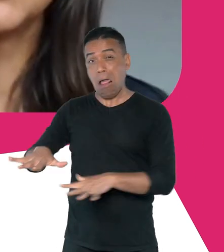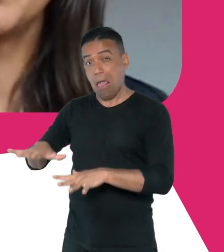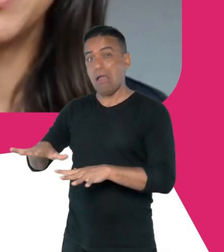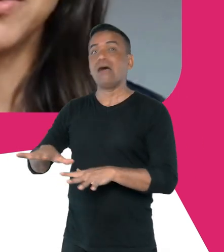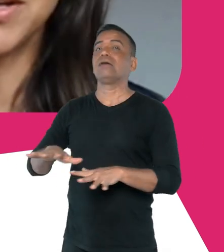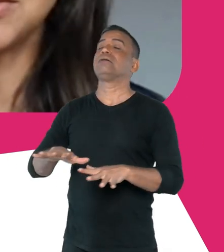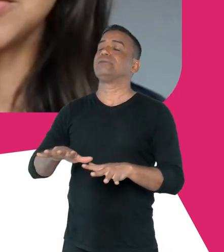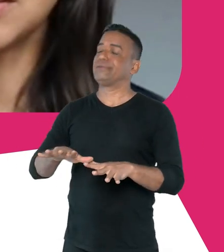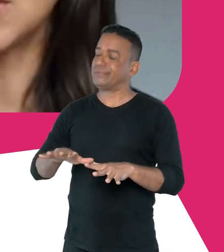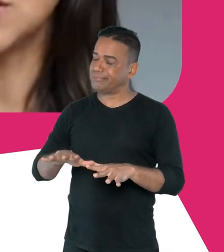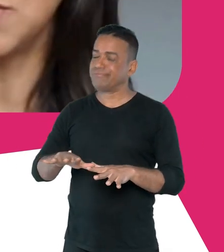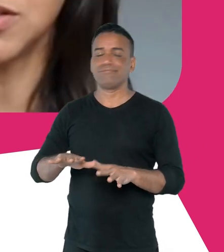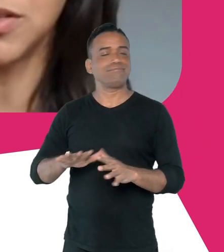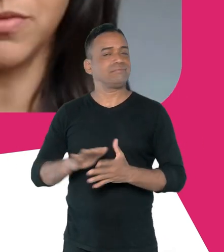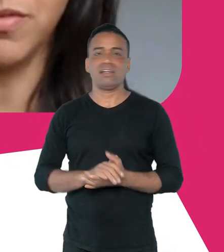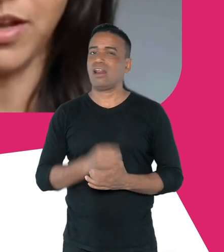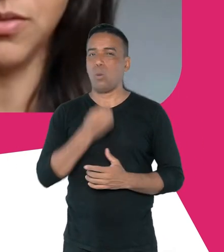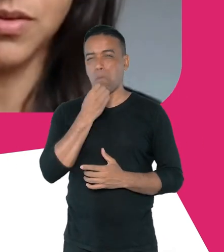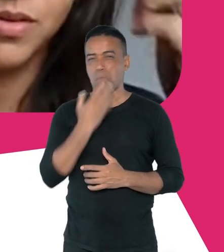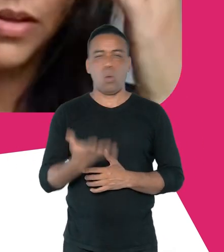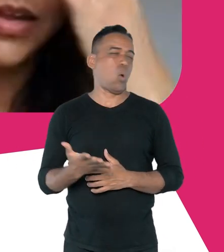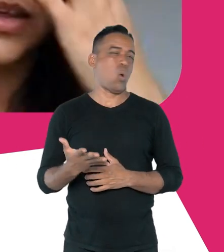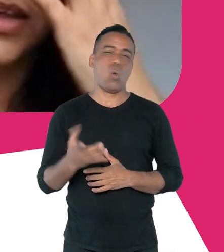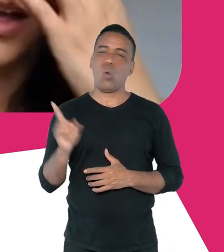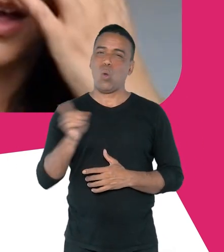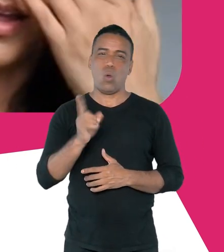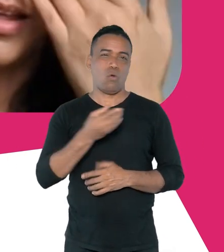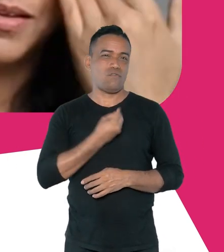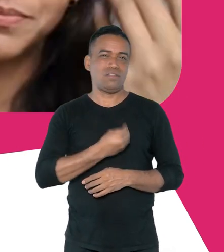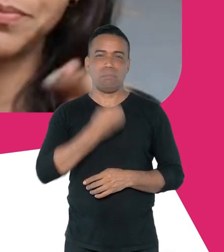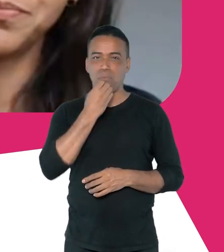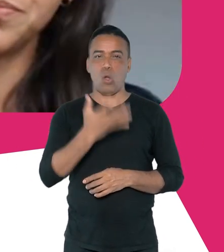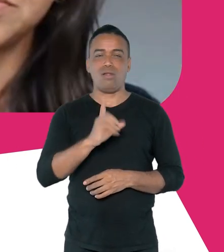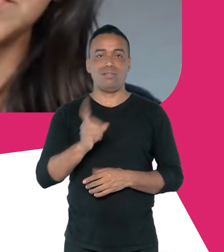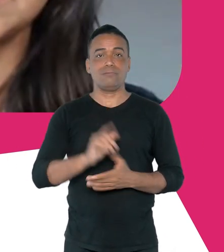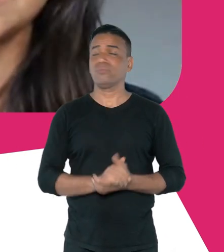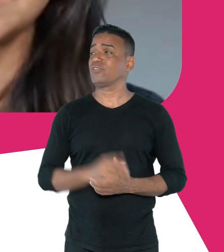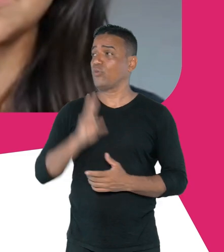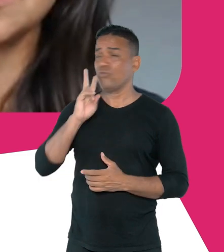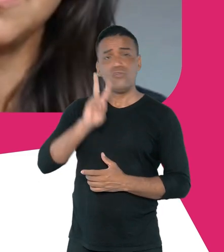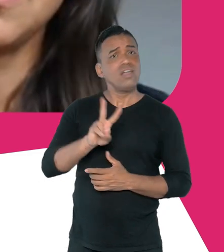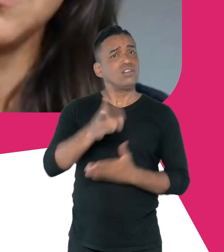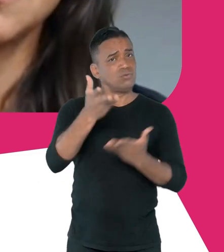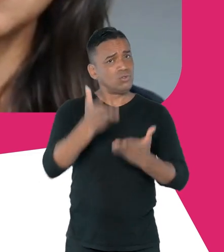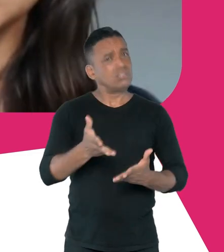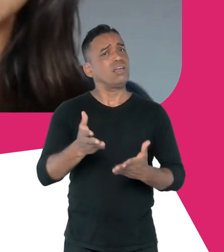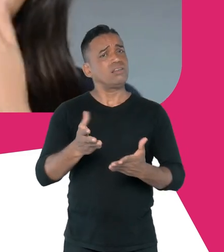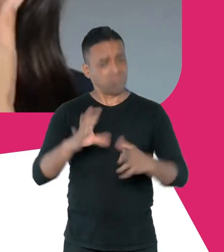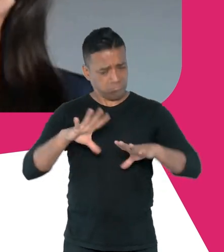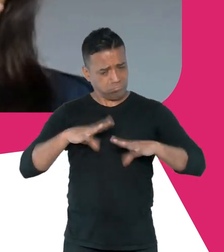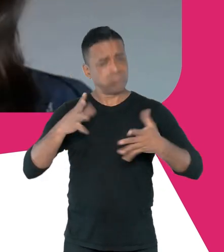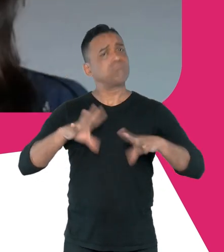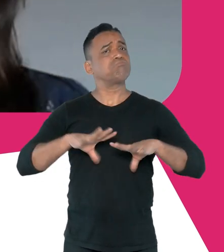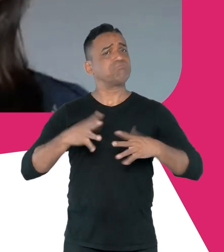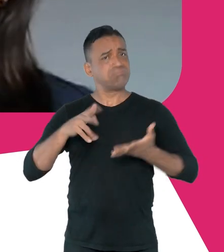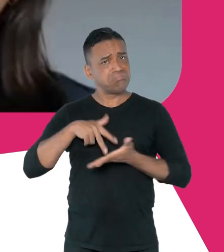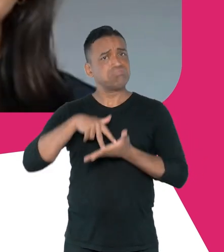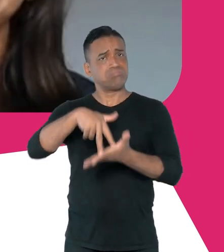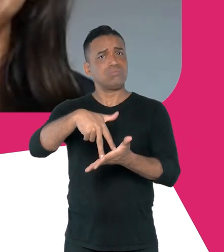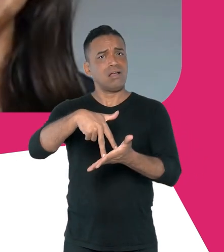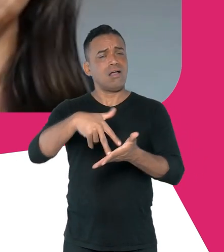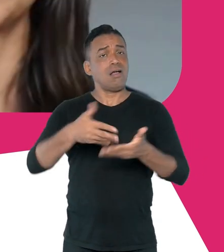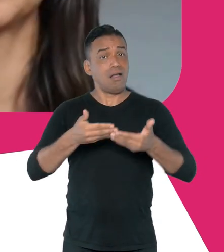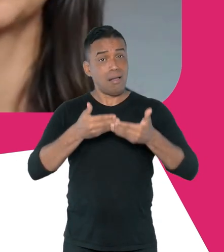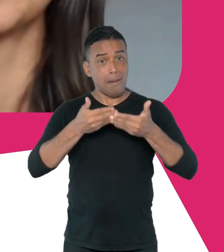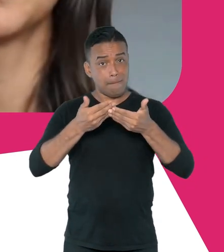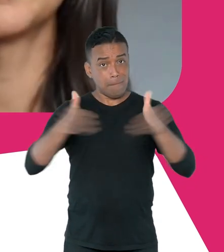É desumano a situação que as pessoas estão vivendo. Eu vejo que você está disposta disposta e aberta, né,